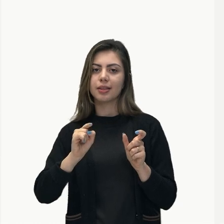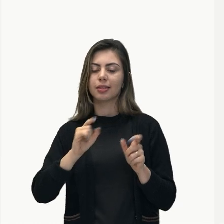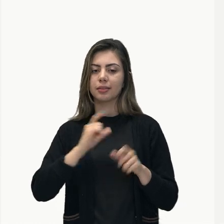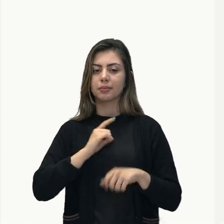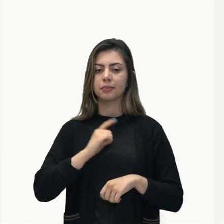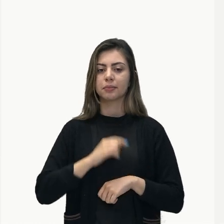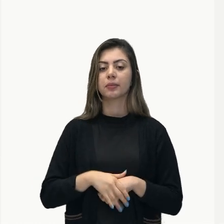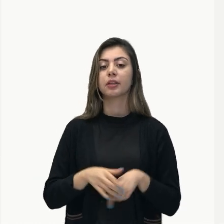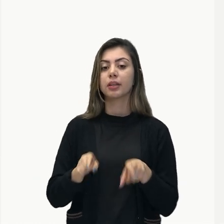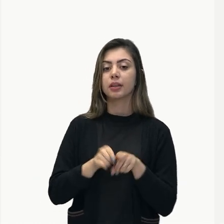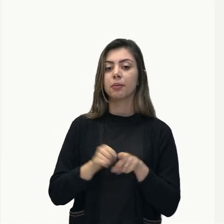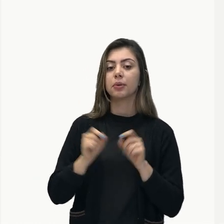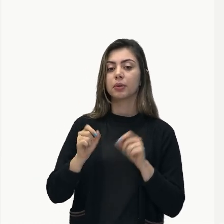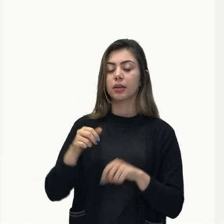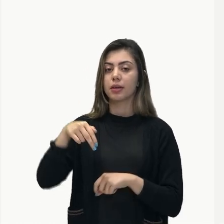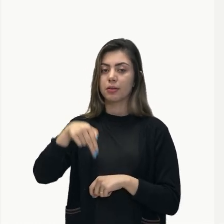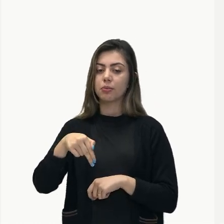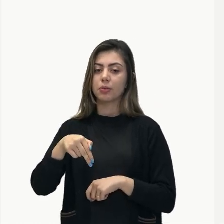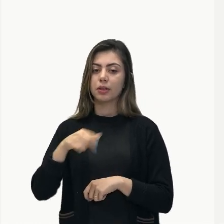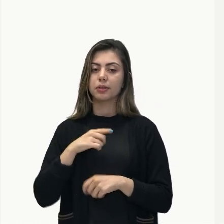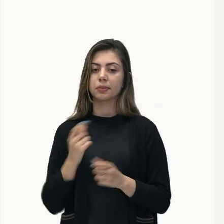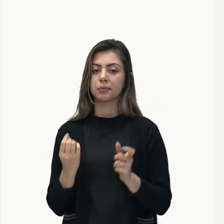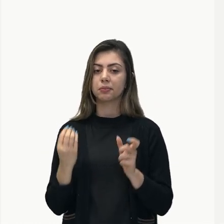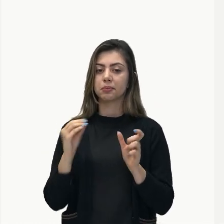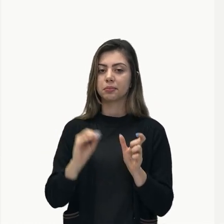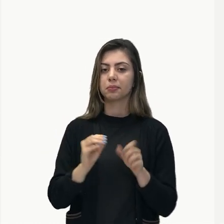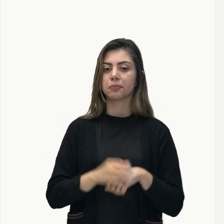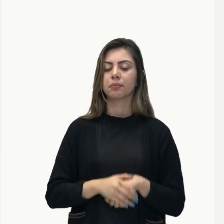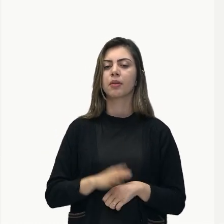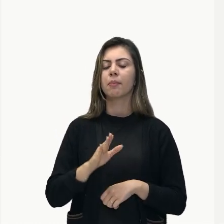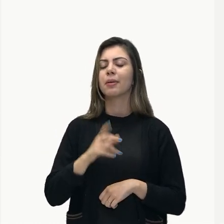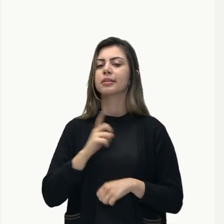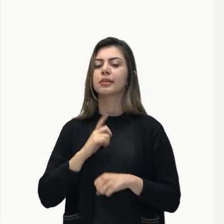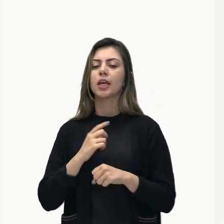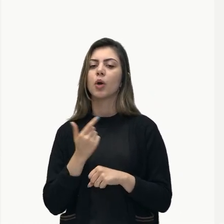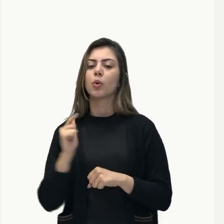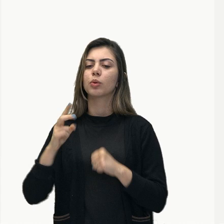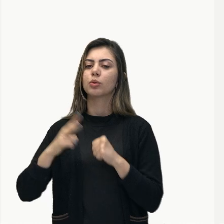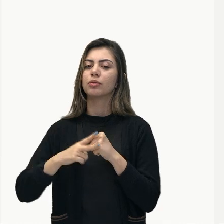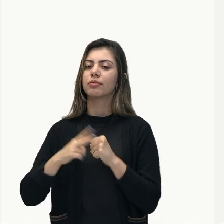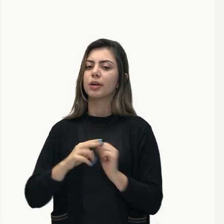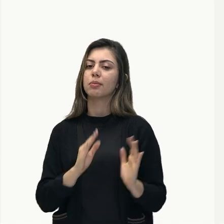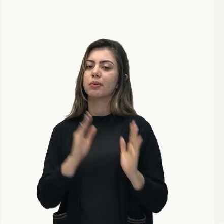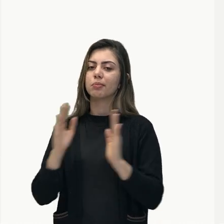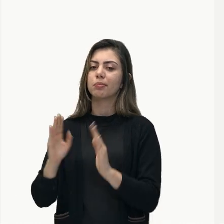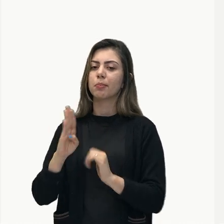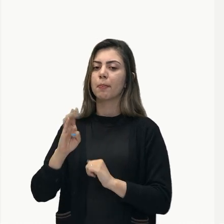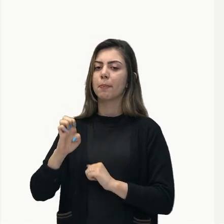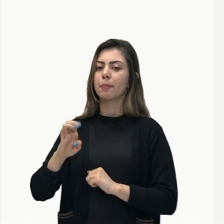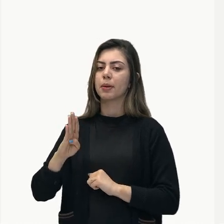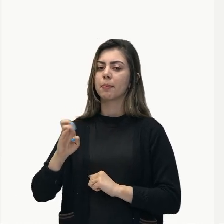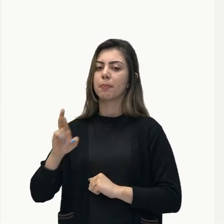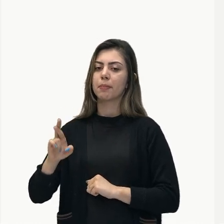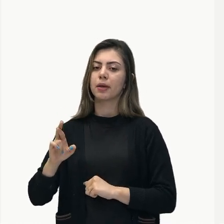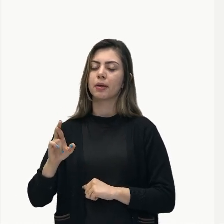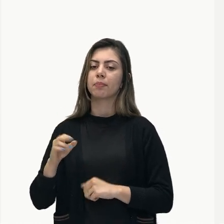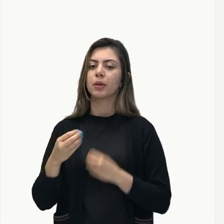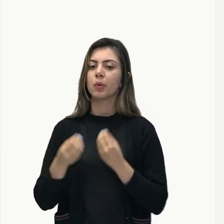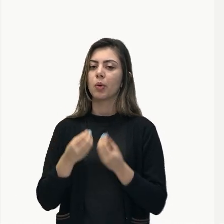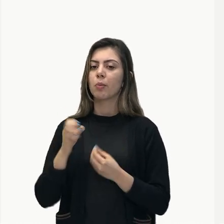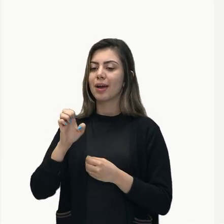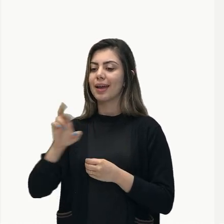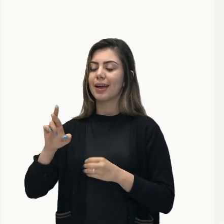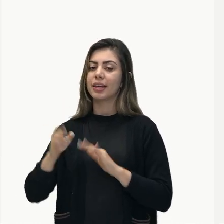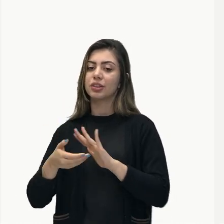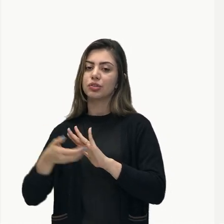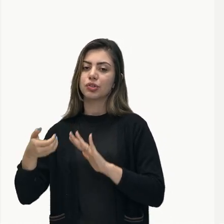pessoa. Do plural, vendiam. Aí o verbo beber, professor, vamos ter a terminação, vai sobrar a raiz. A raiz